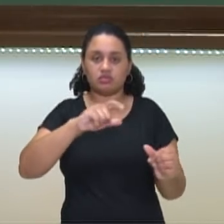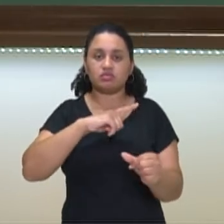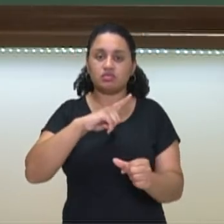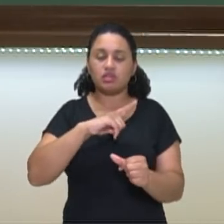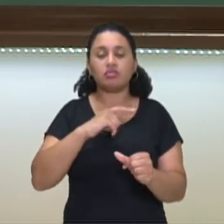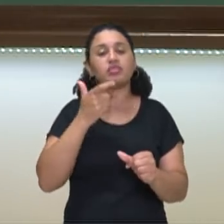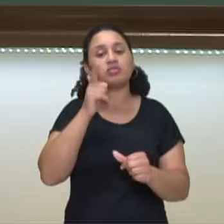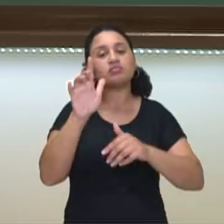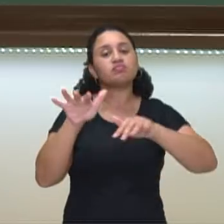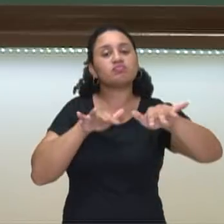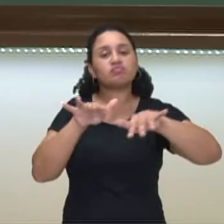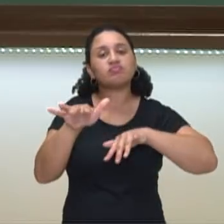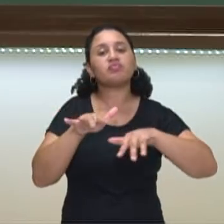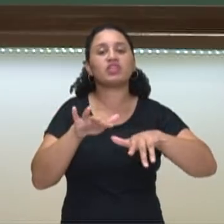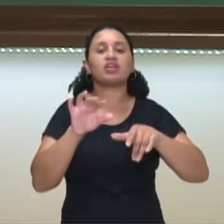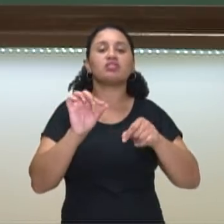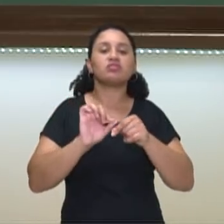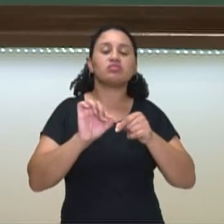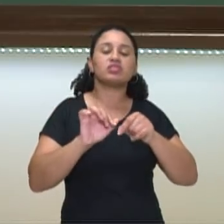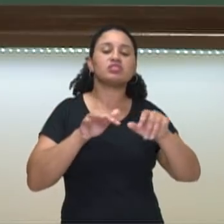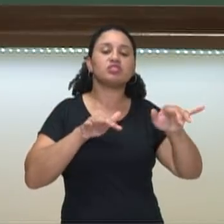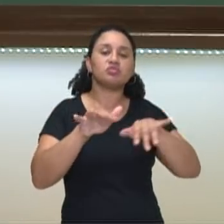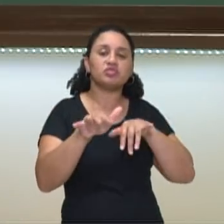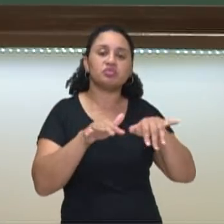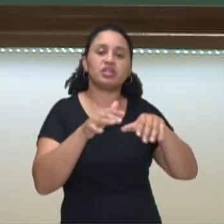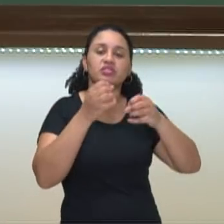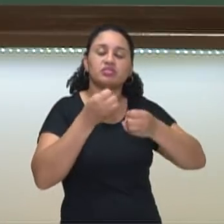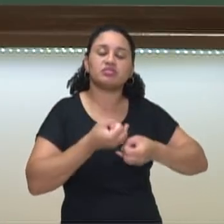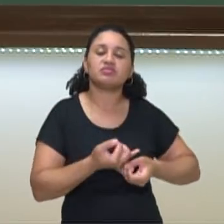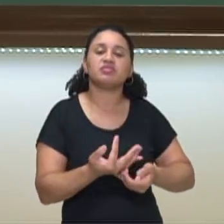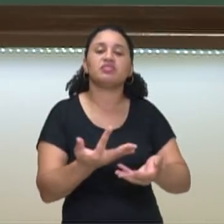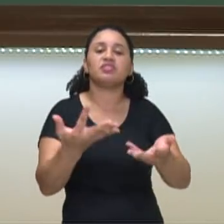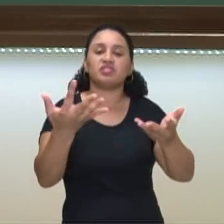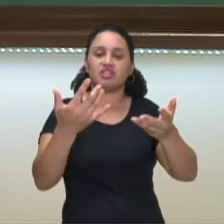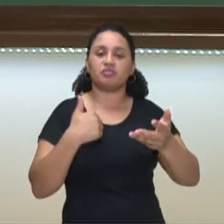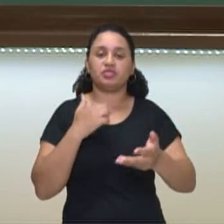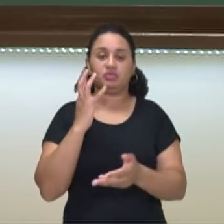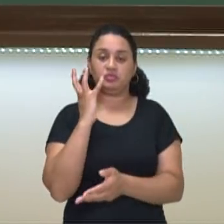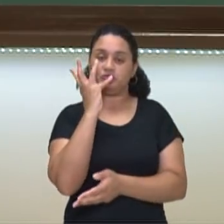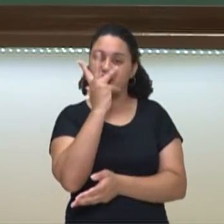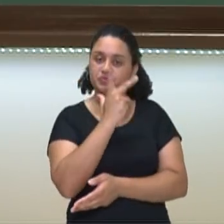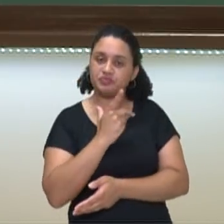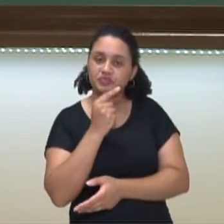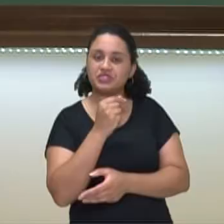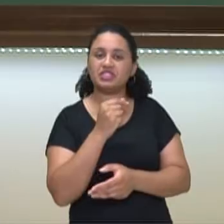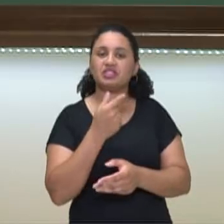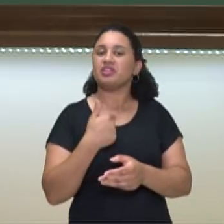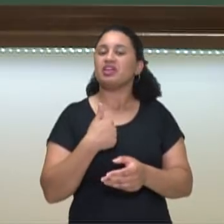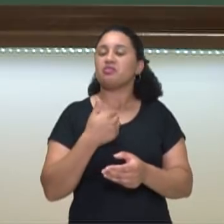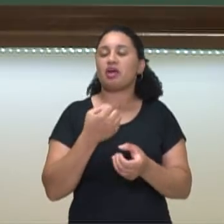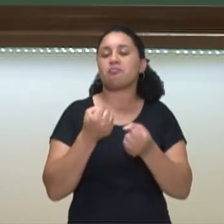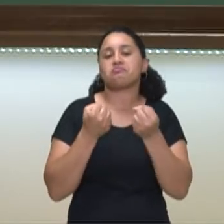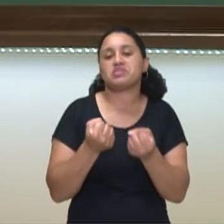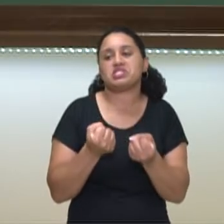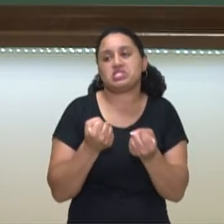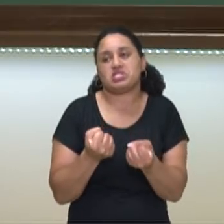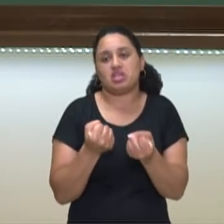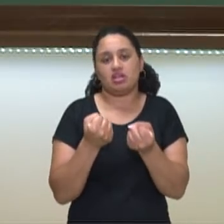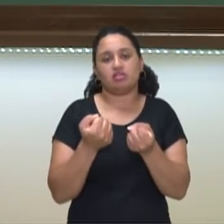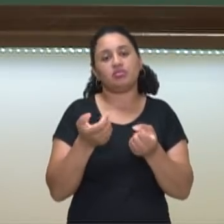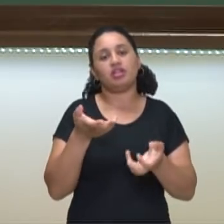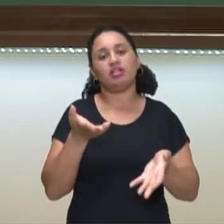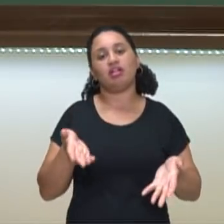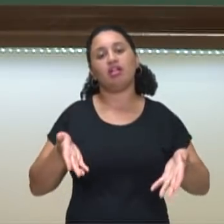movimentar, deixar o movimento mais fluido, mais bonito e menos pesado, mais